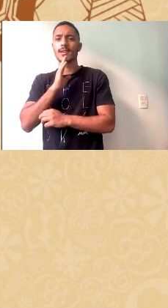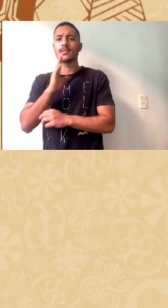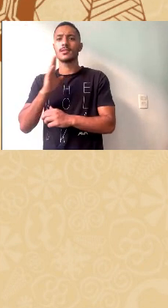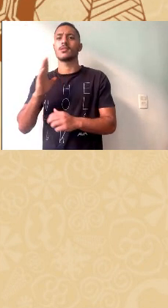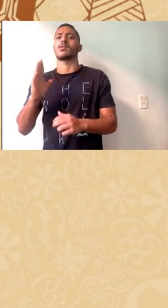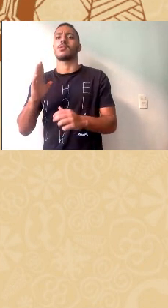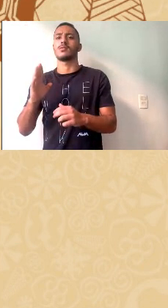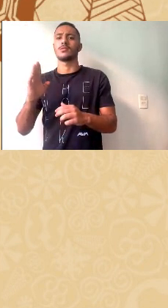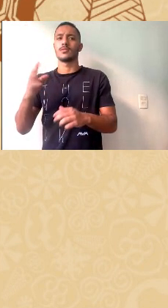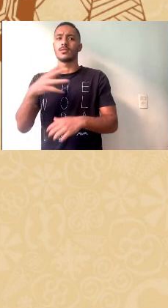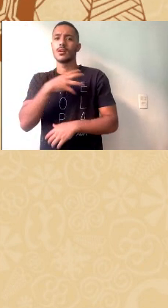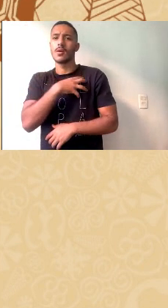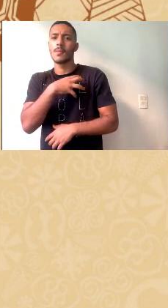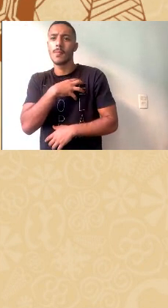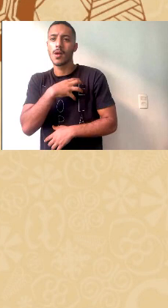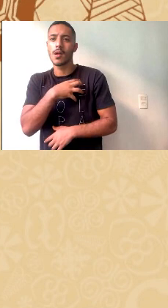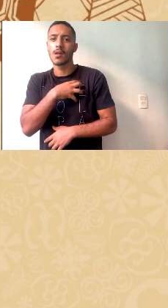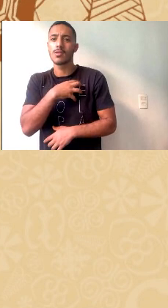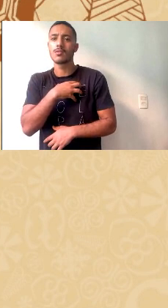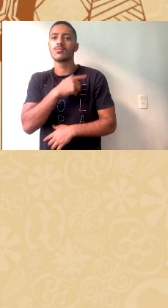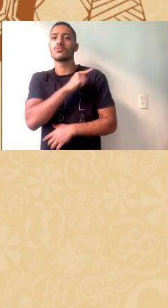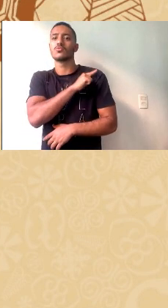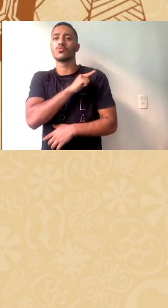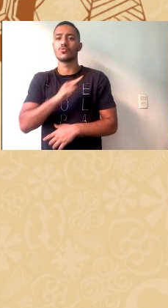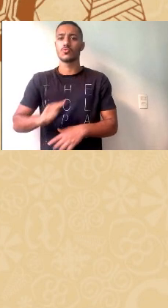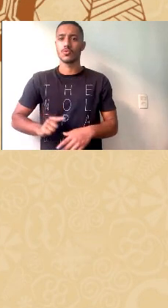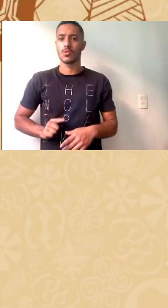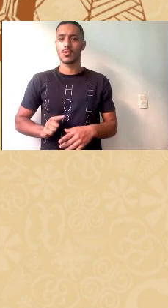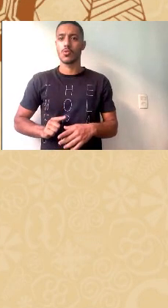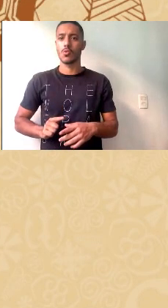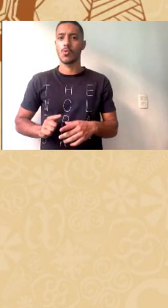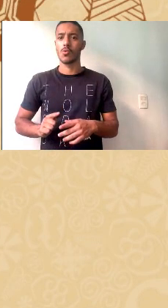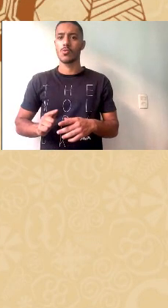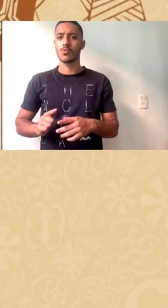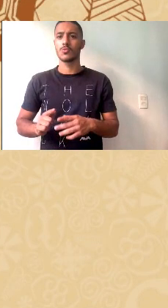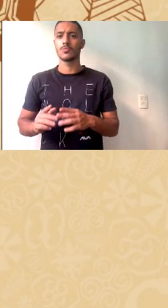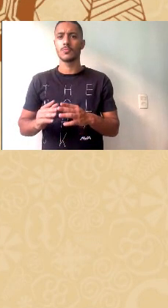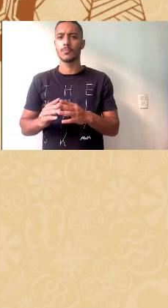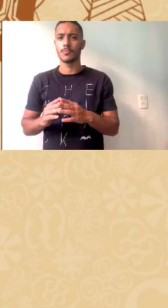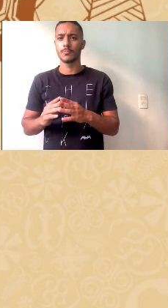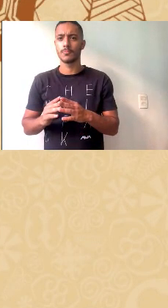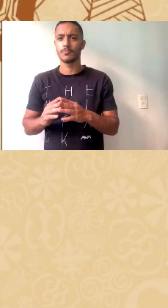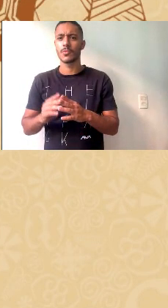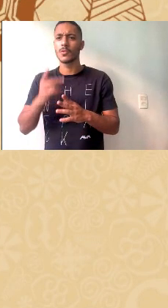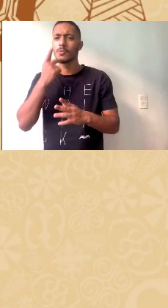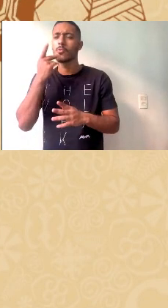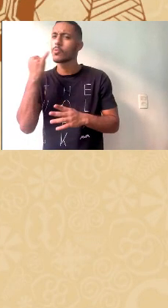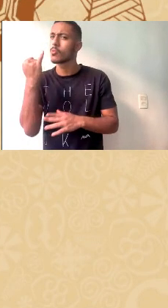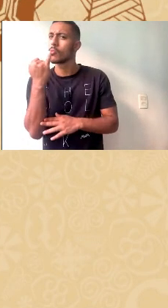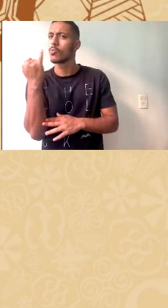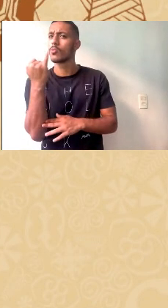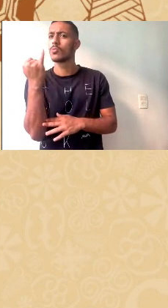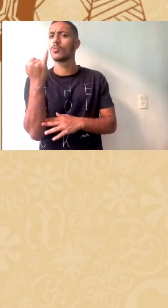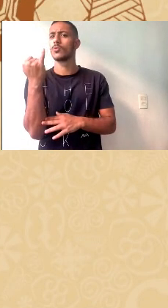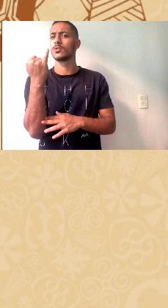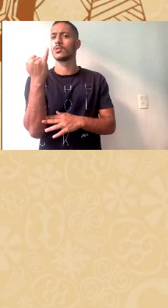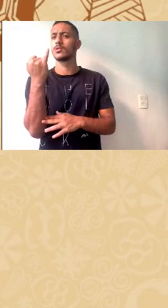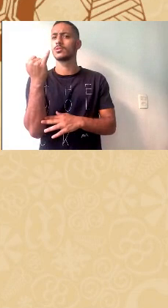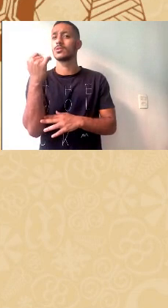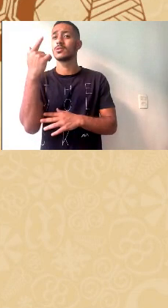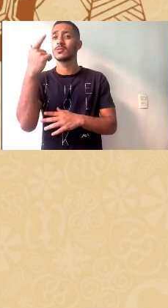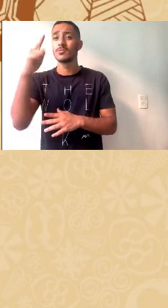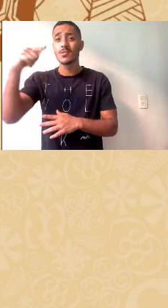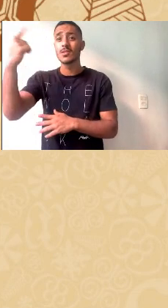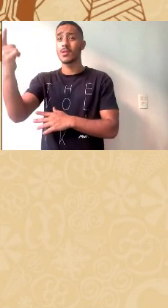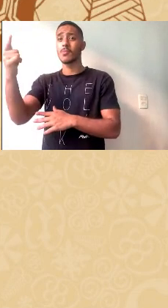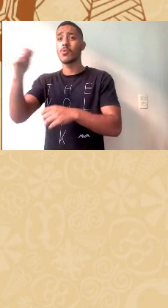Morto, Reaja ou Será Morta, ele uma vez esteve aqui conosco, ele falou assim, uma coisa muito importante, ele falou assim, após a abolição da escravatura,